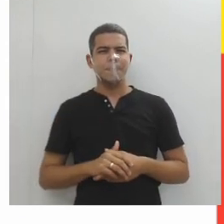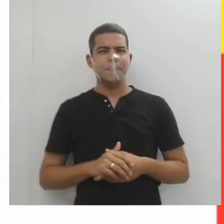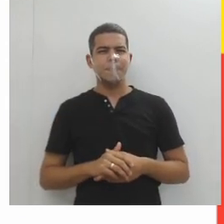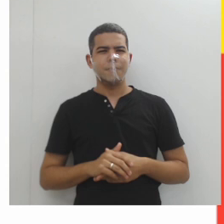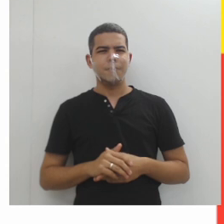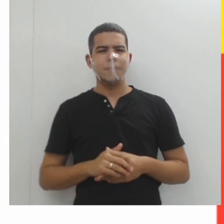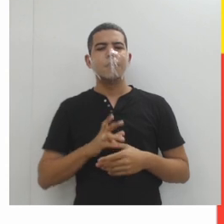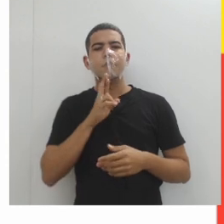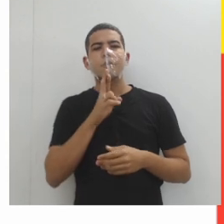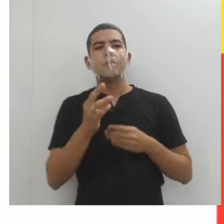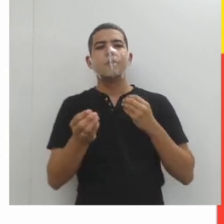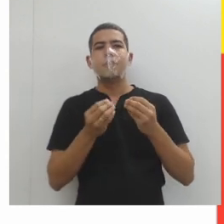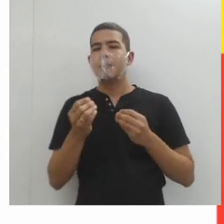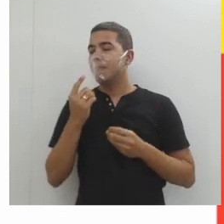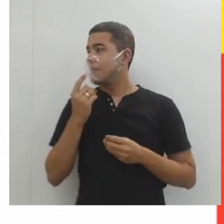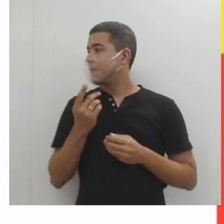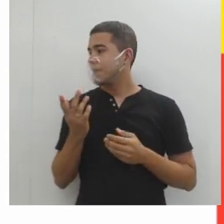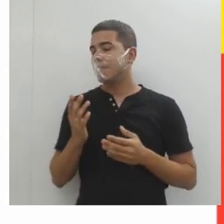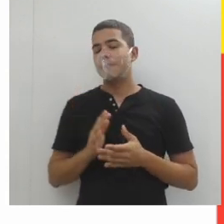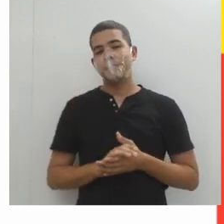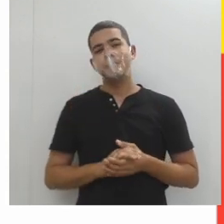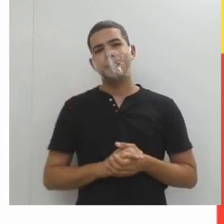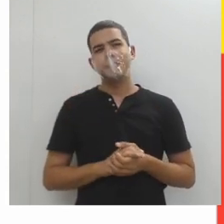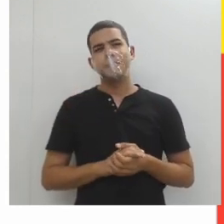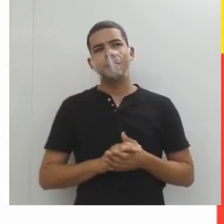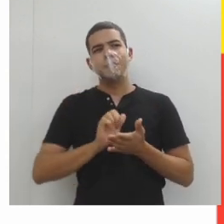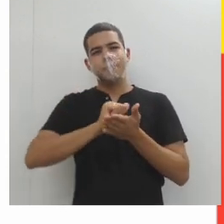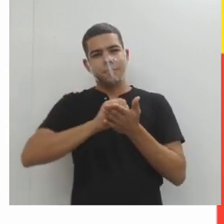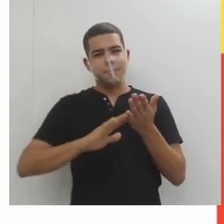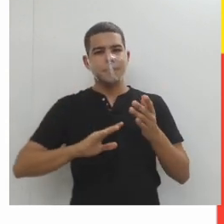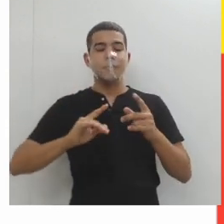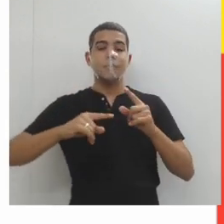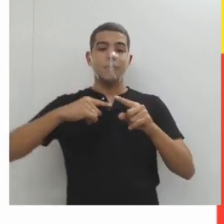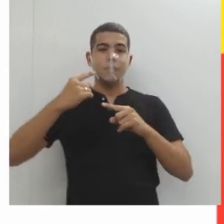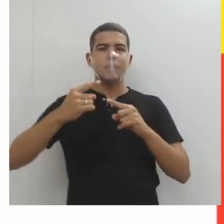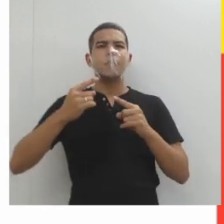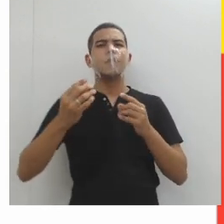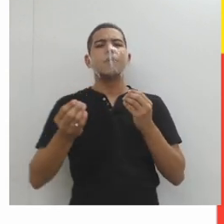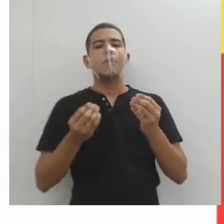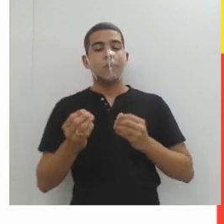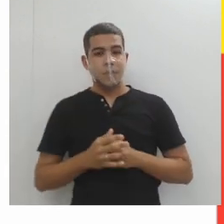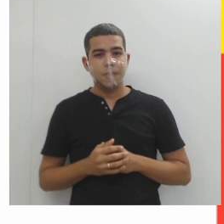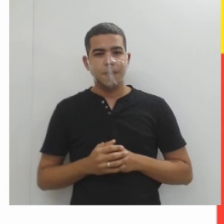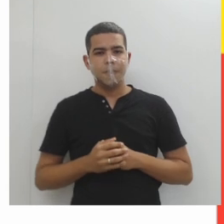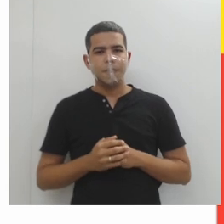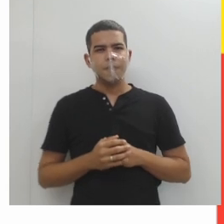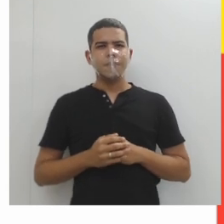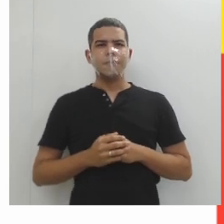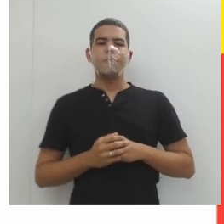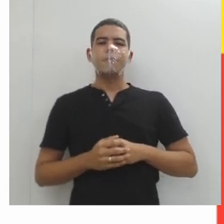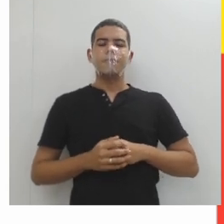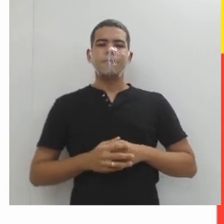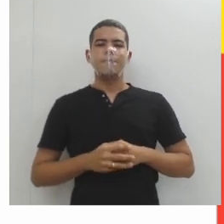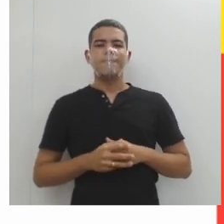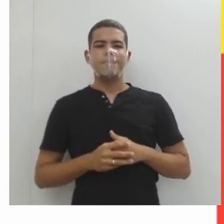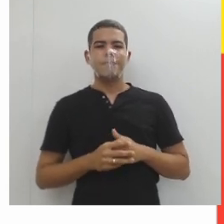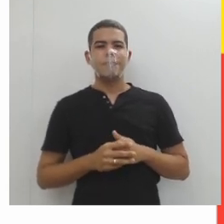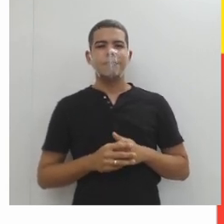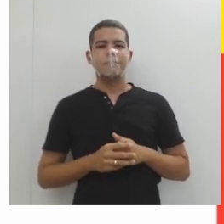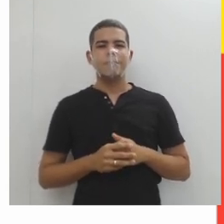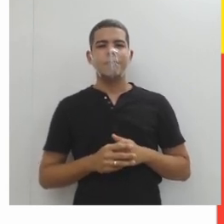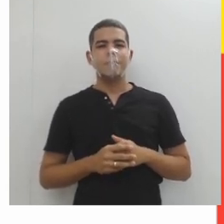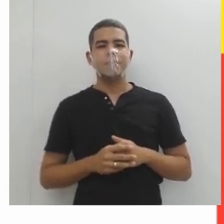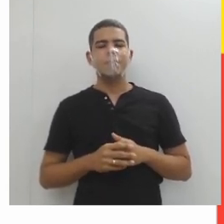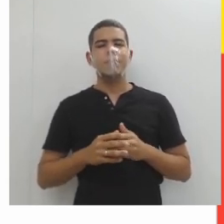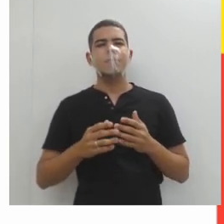lived? Where have you lived? E aí, na próxima atividade, a gente tem aí, ó, rewrite the sentences according to the information given. A gente vai